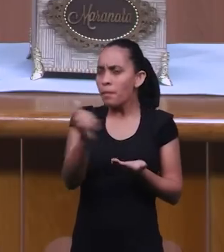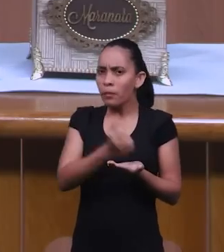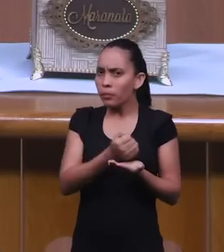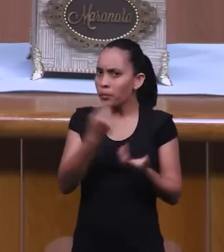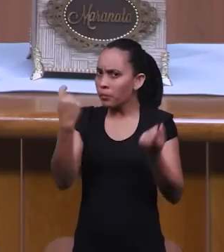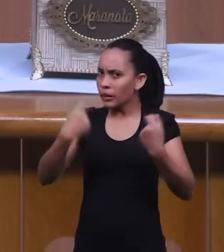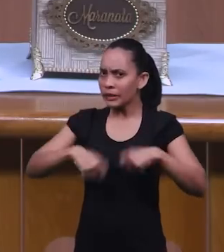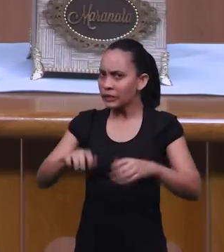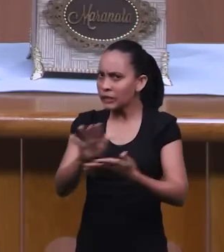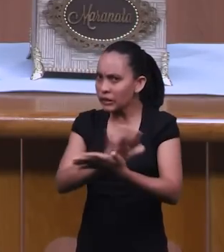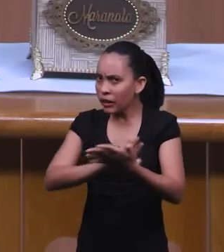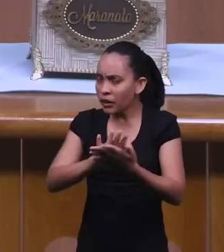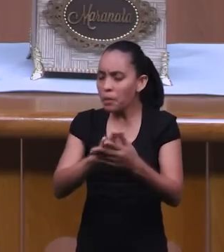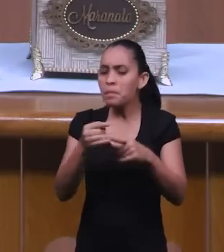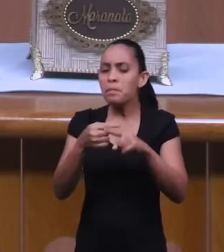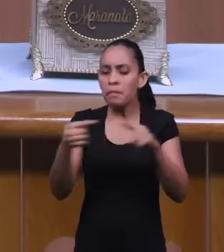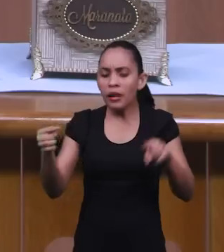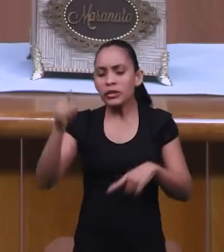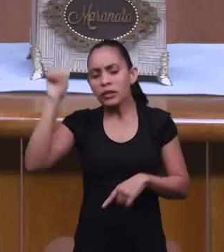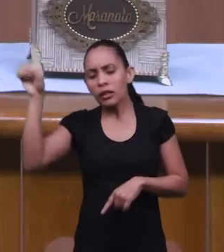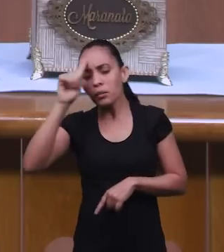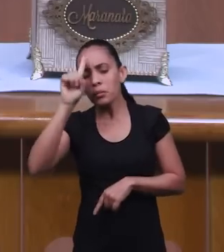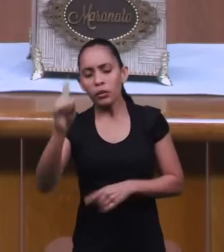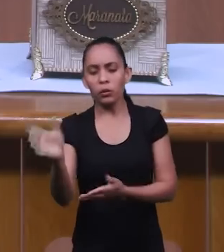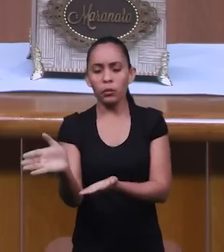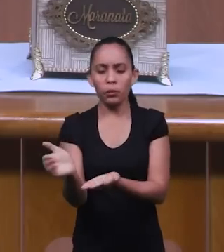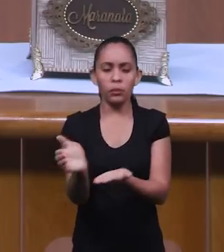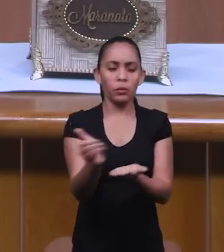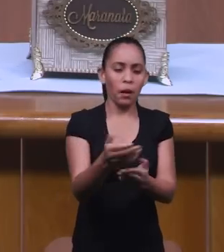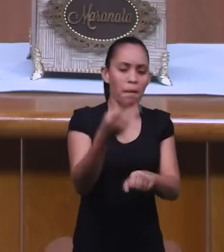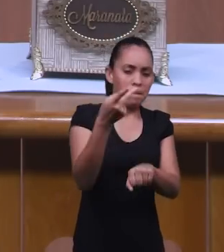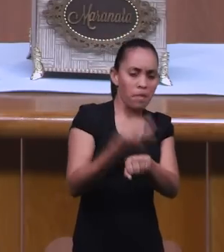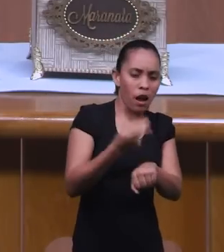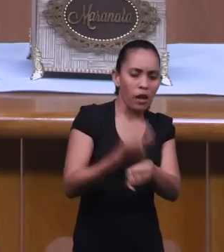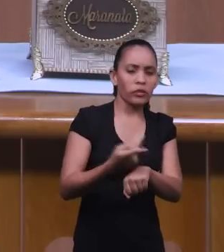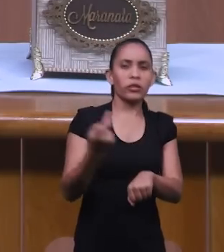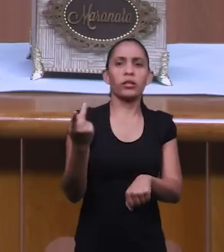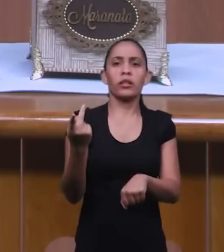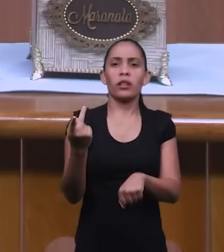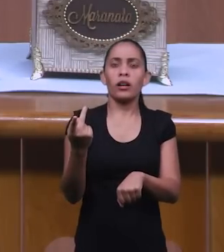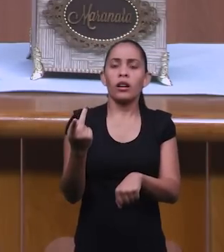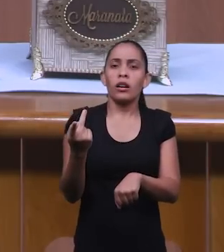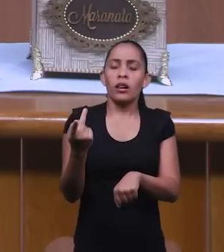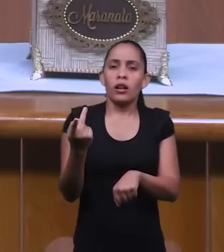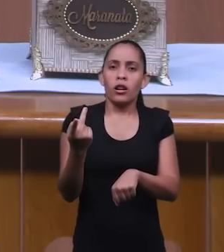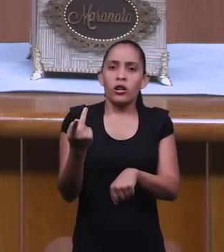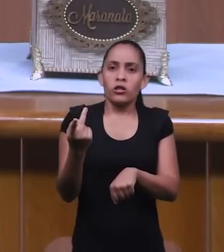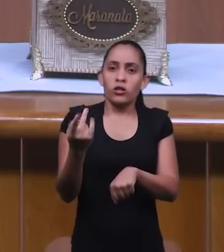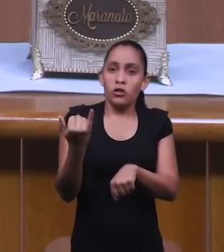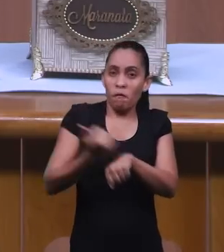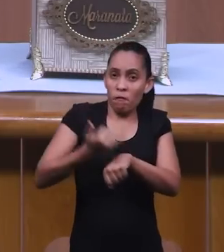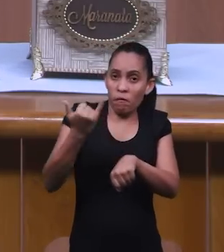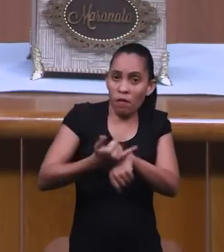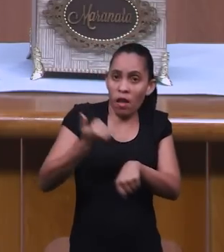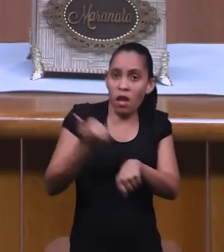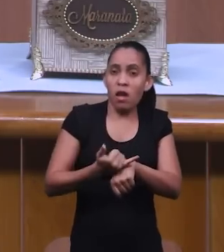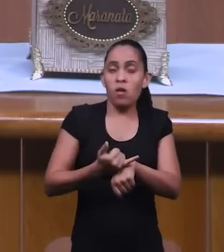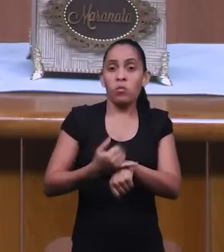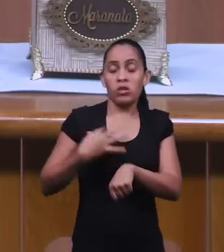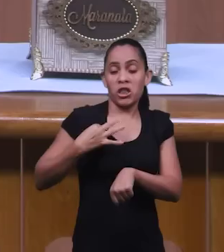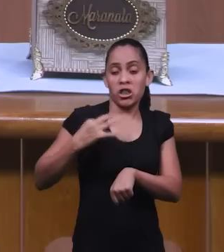requereu que o povo desse uma oferta. Então eles deram oferta de ouro, de prata, de ferro, de madeira, de linho,